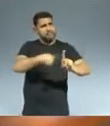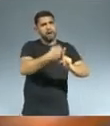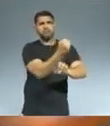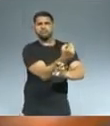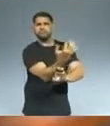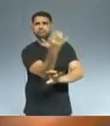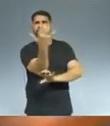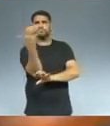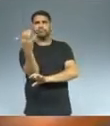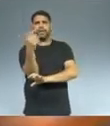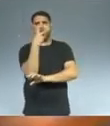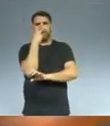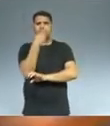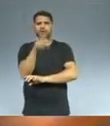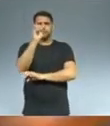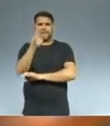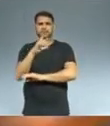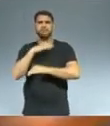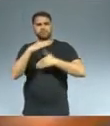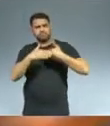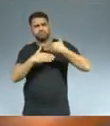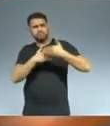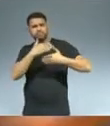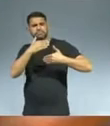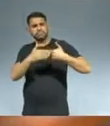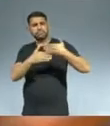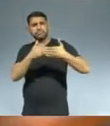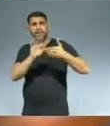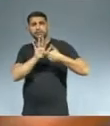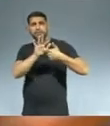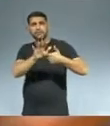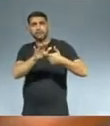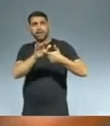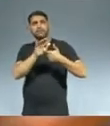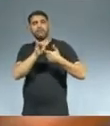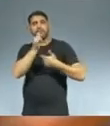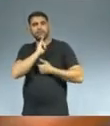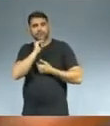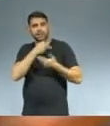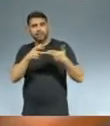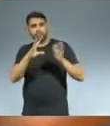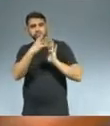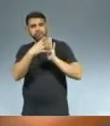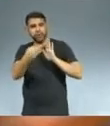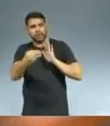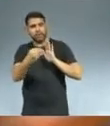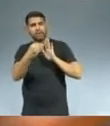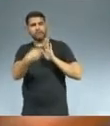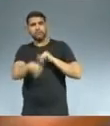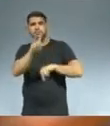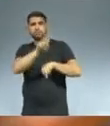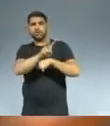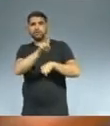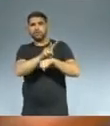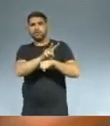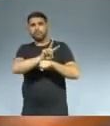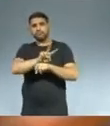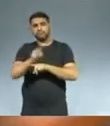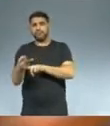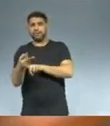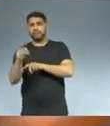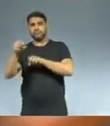não acho que o Brasil é de Caminha efetivamente possa ter um grande exemplo de preservação